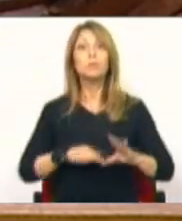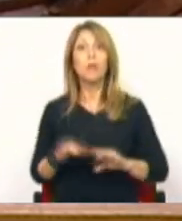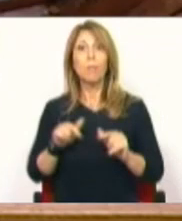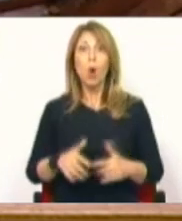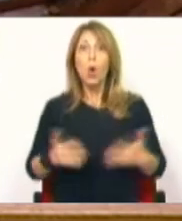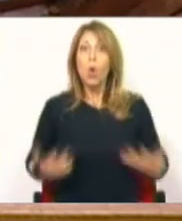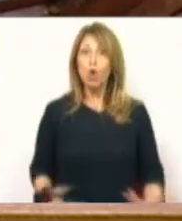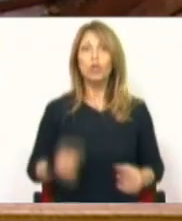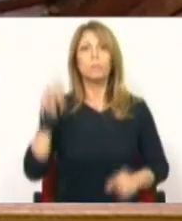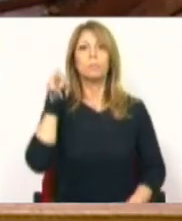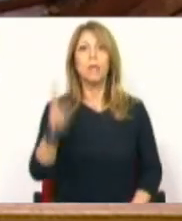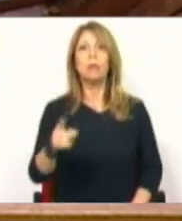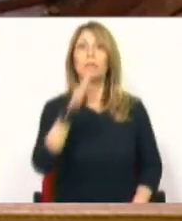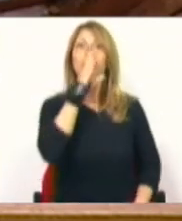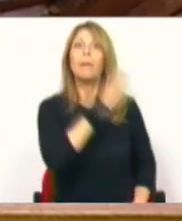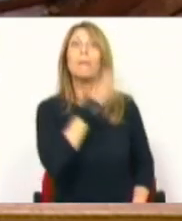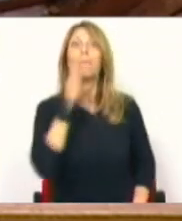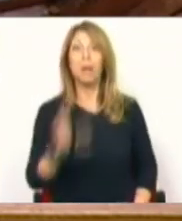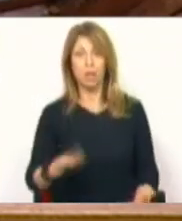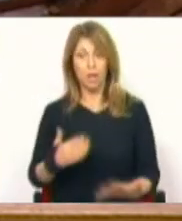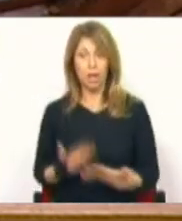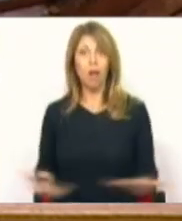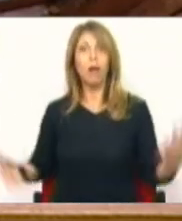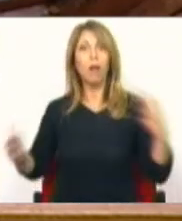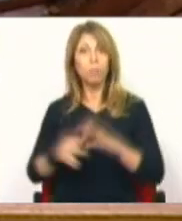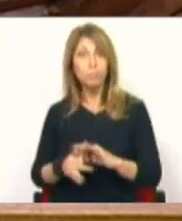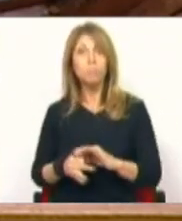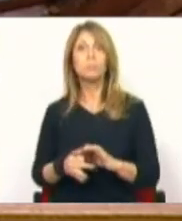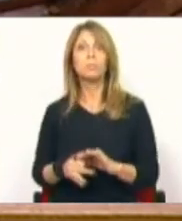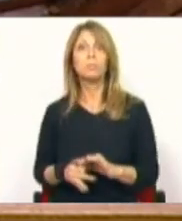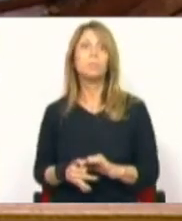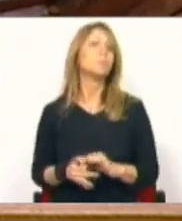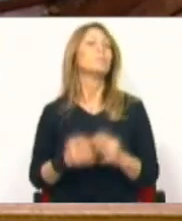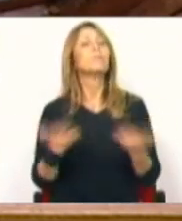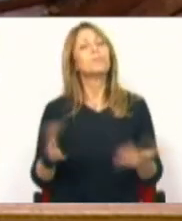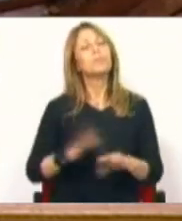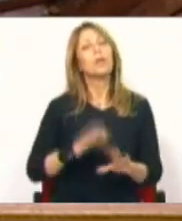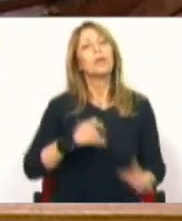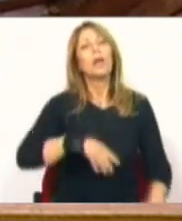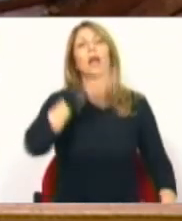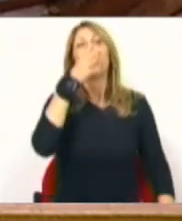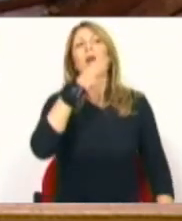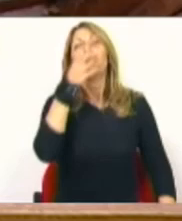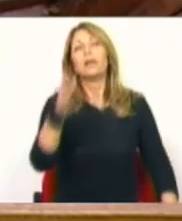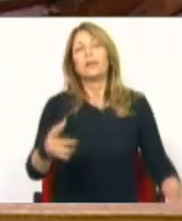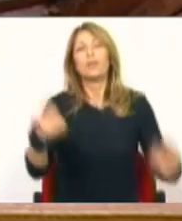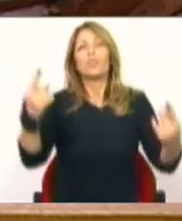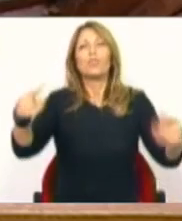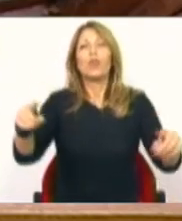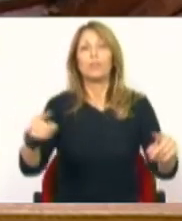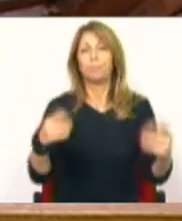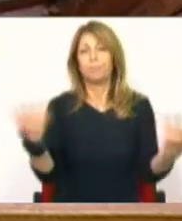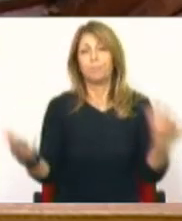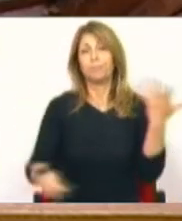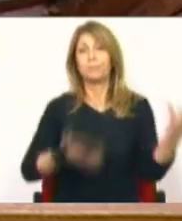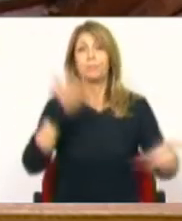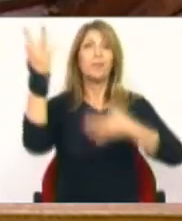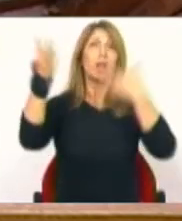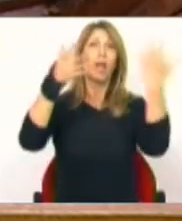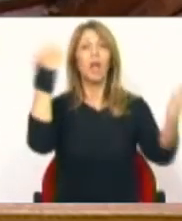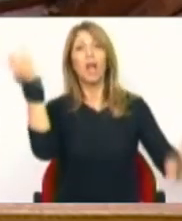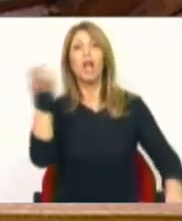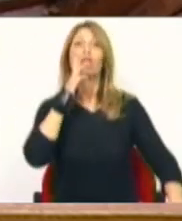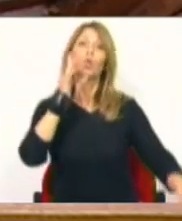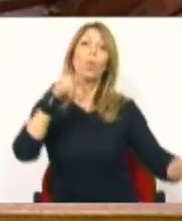para concretizar esta medida em função delas. Por isso, o argumentário soou a uma pura desculpa, mas o projeto de lei do Bloco teve o